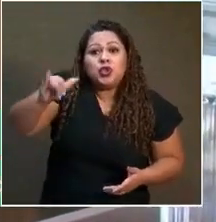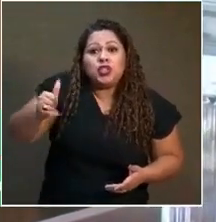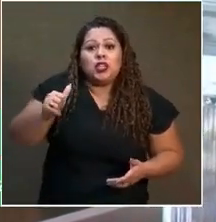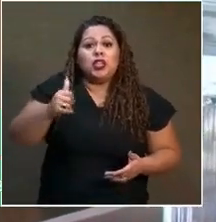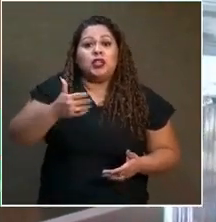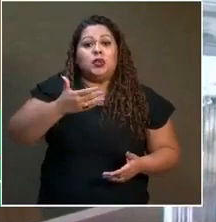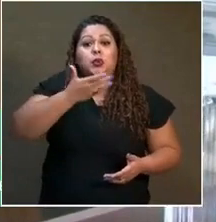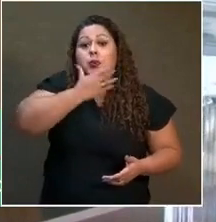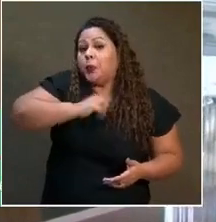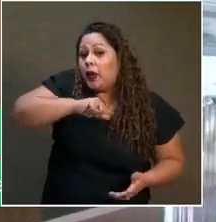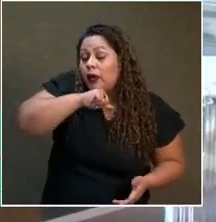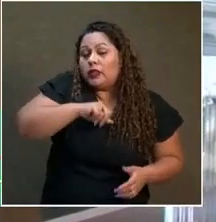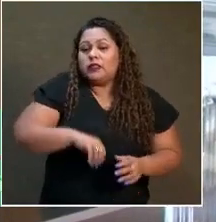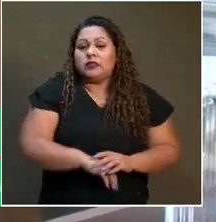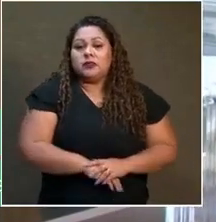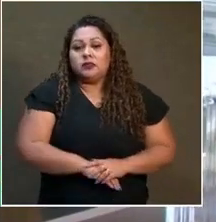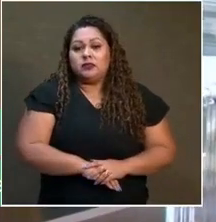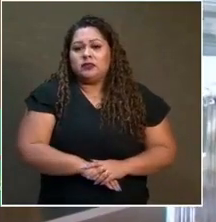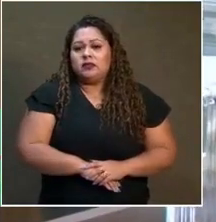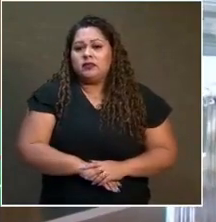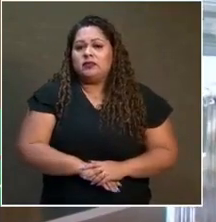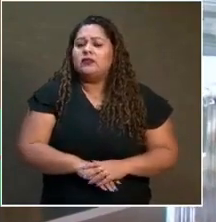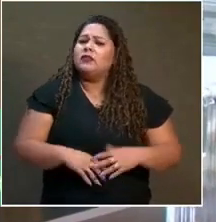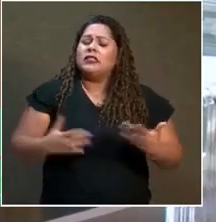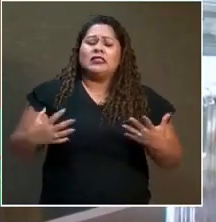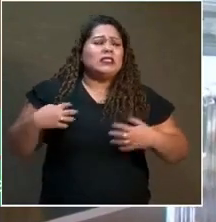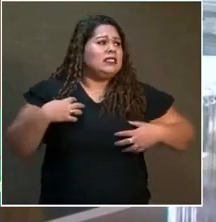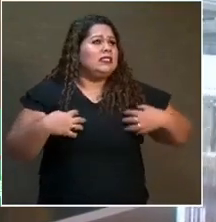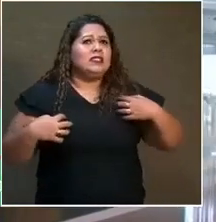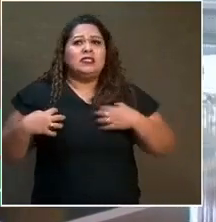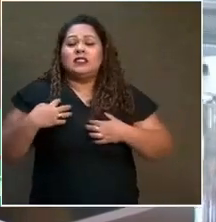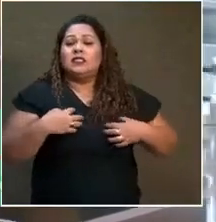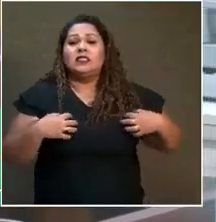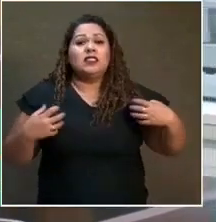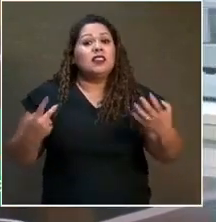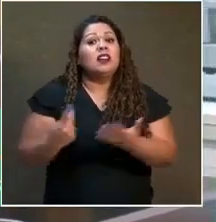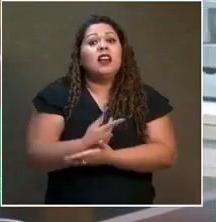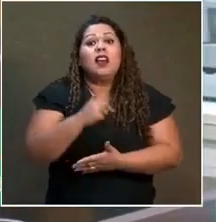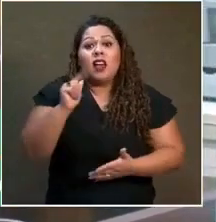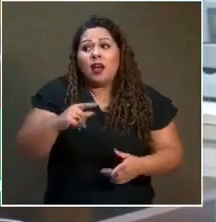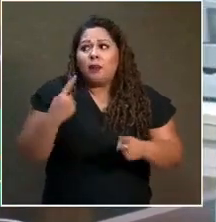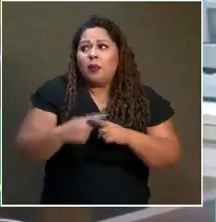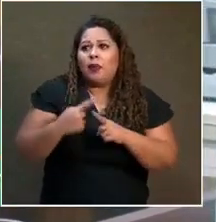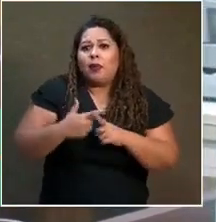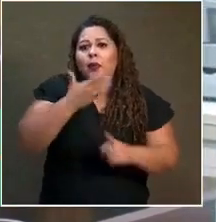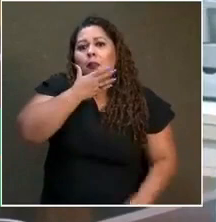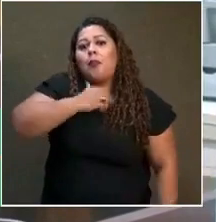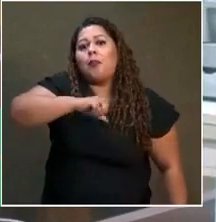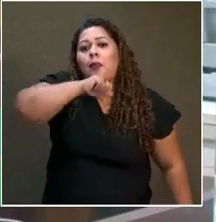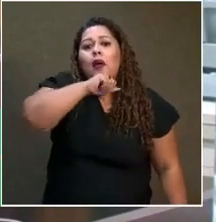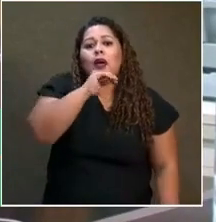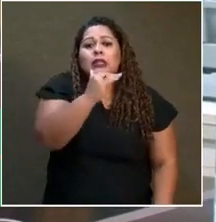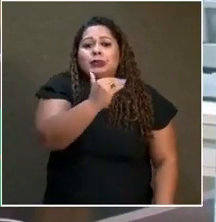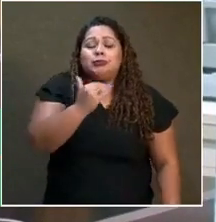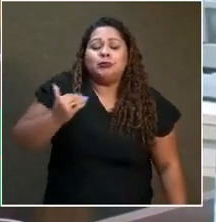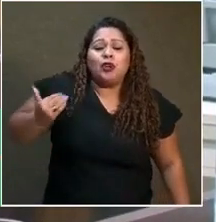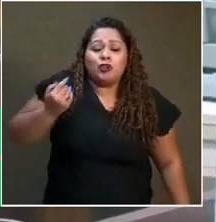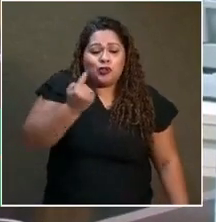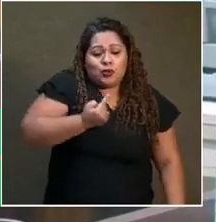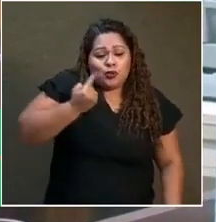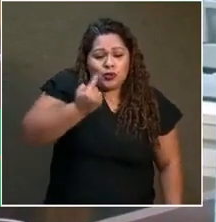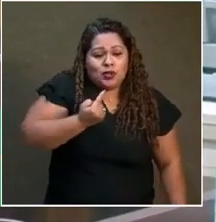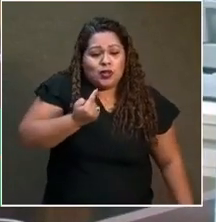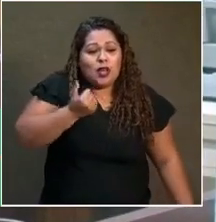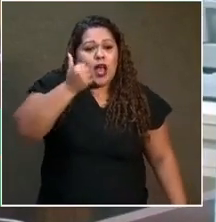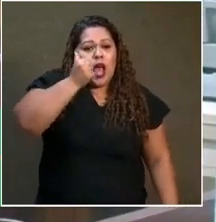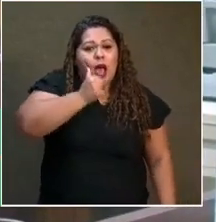pais. O que mais perturba ele, o que mais perturba o Cássio, é o pai, que morreu só. A mãe